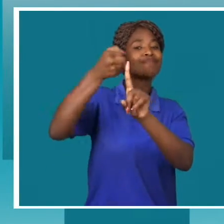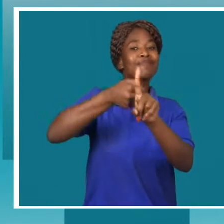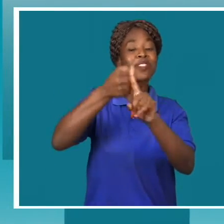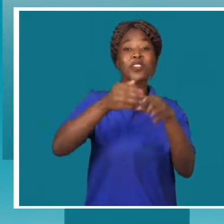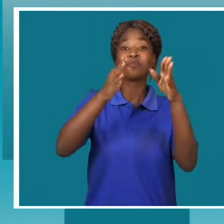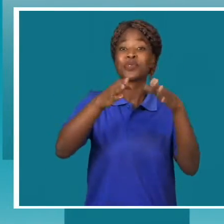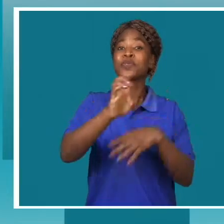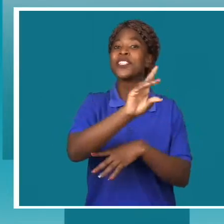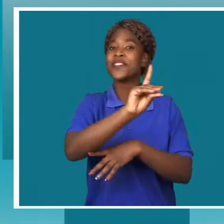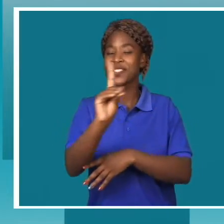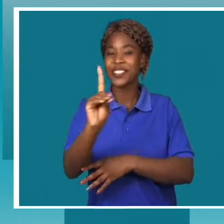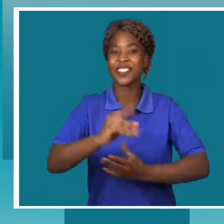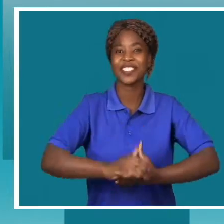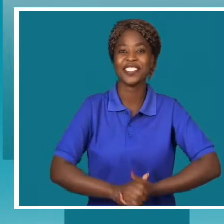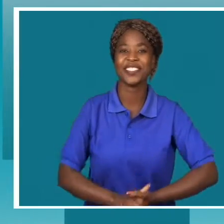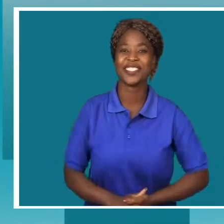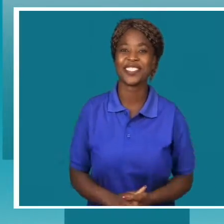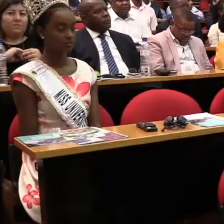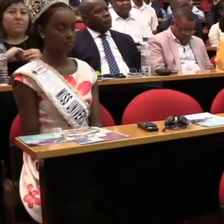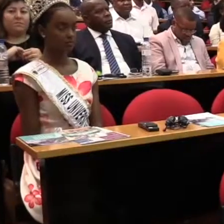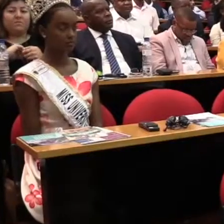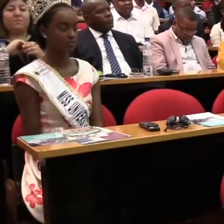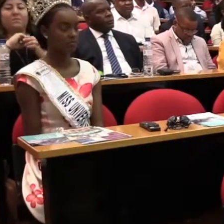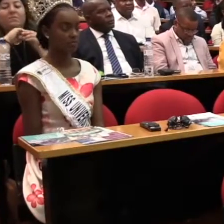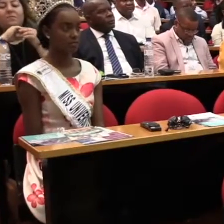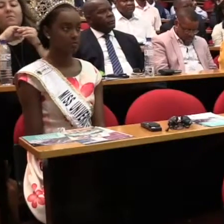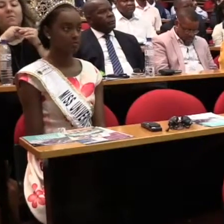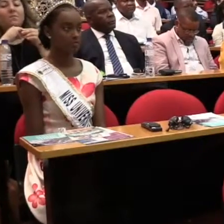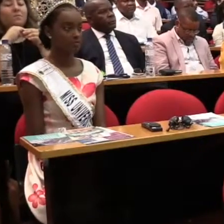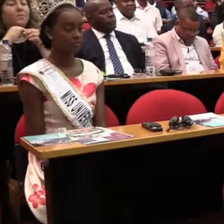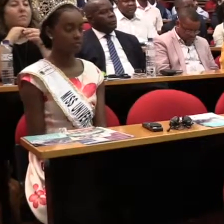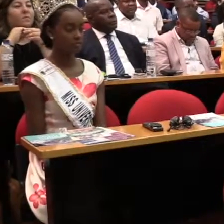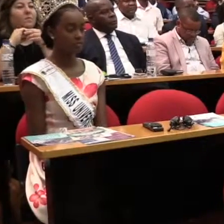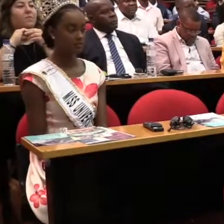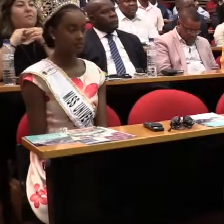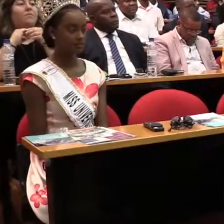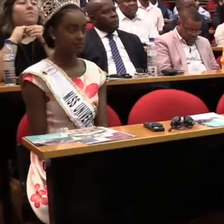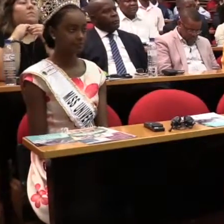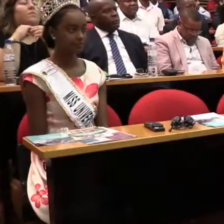interagiu com vários atores que lutam em prol dos direitos das pessoas com deficiência.